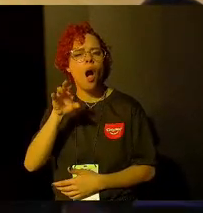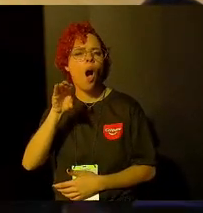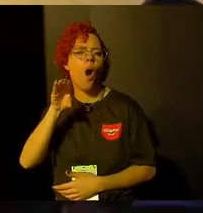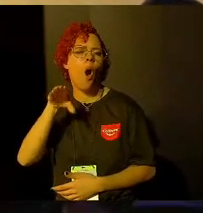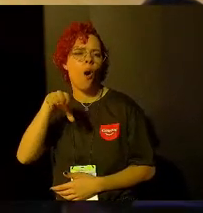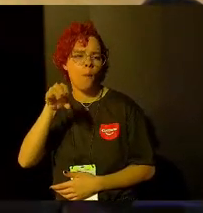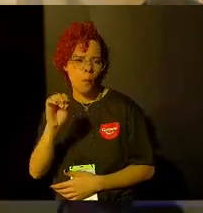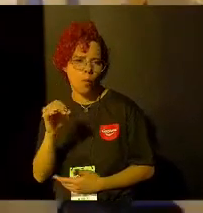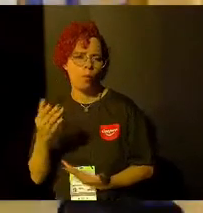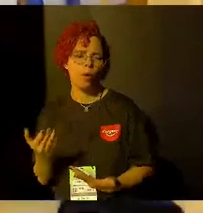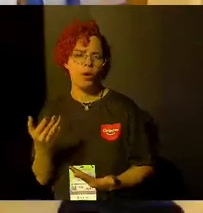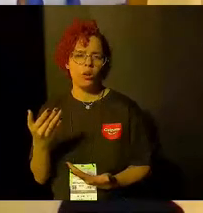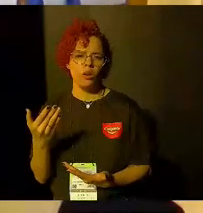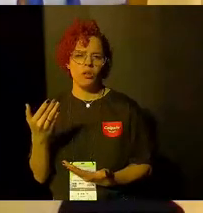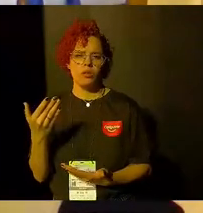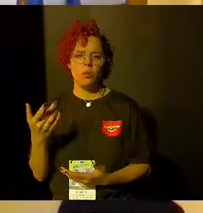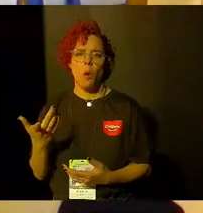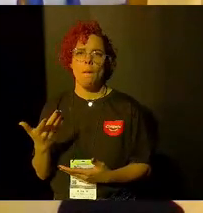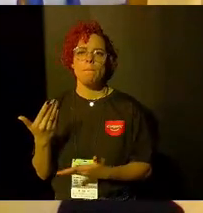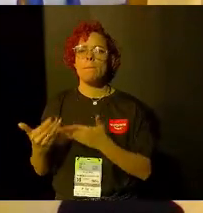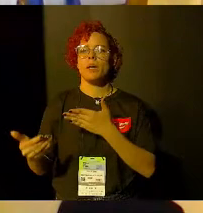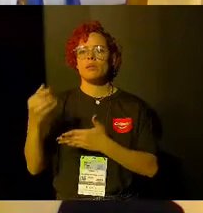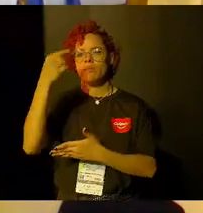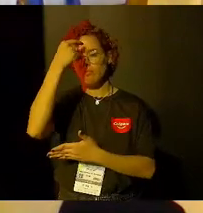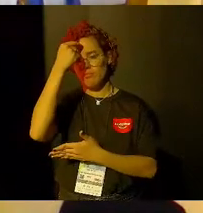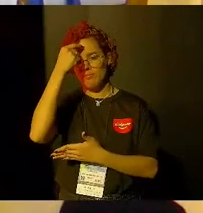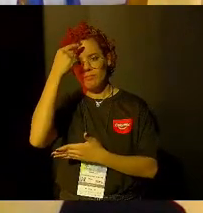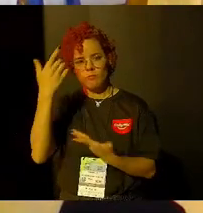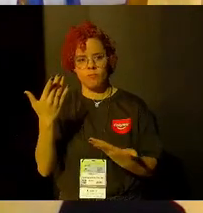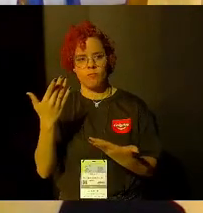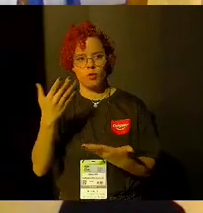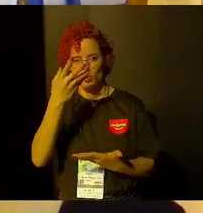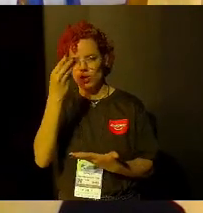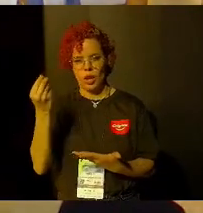a memória foi como a Stephanie começou a noite